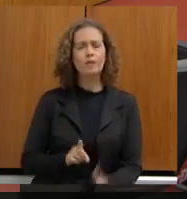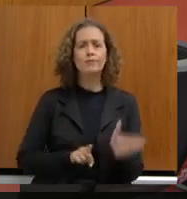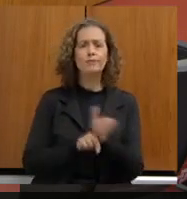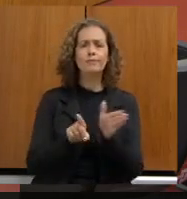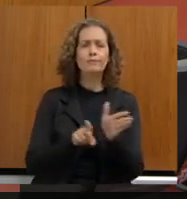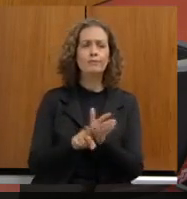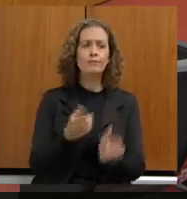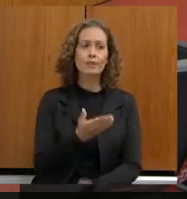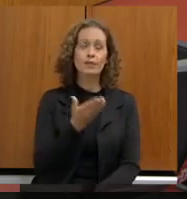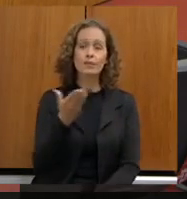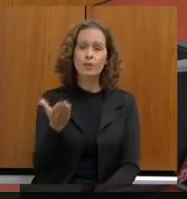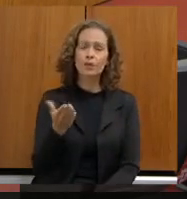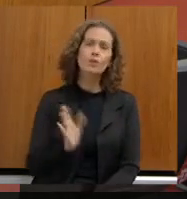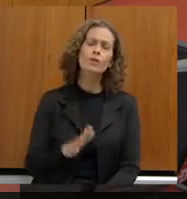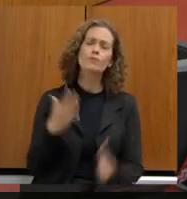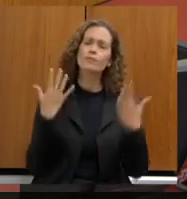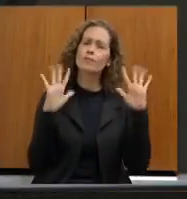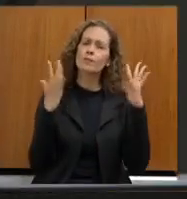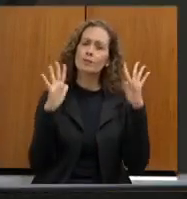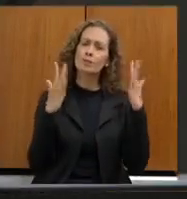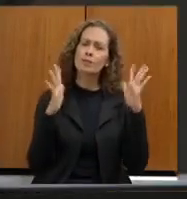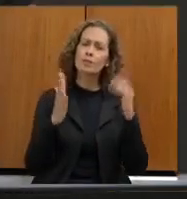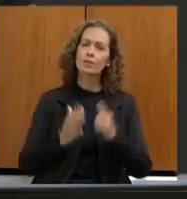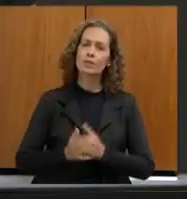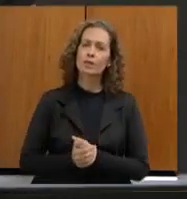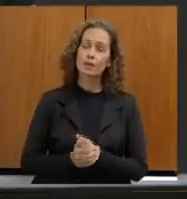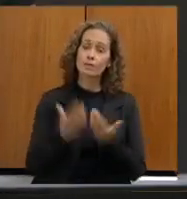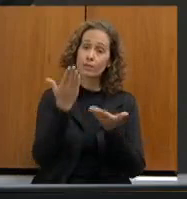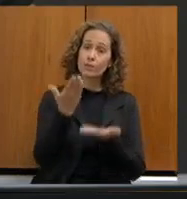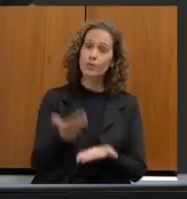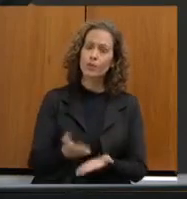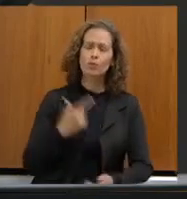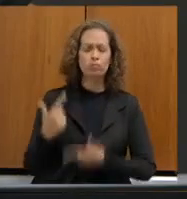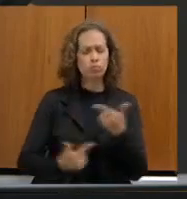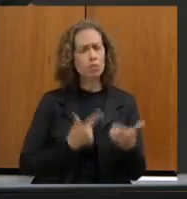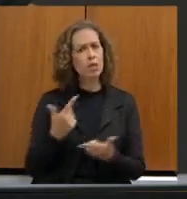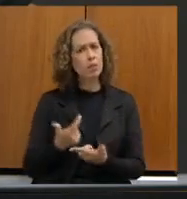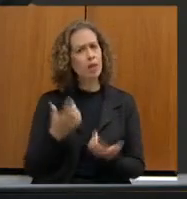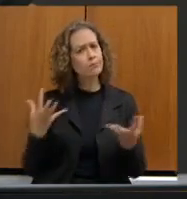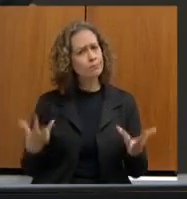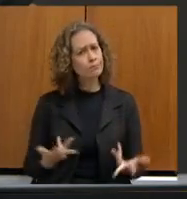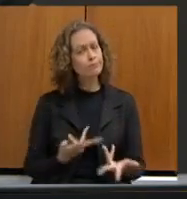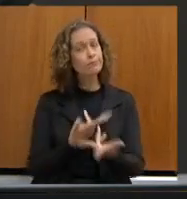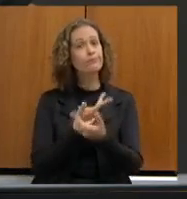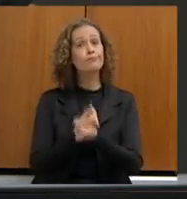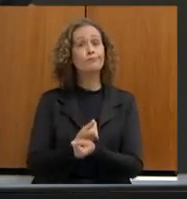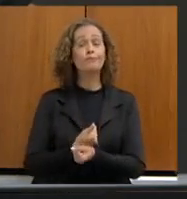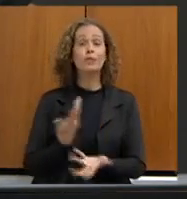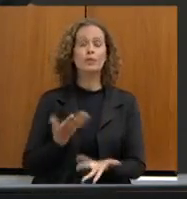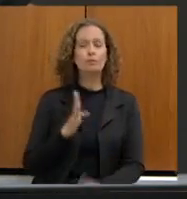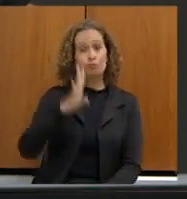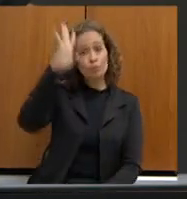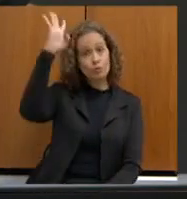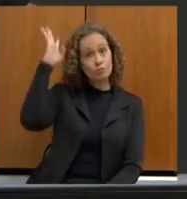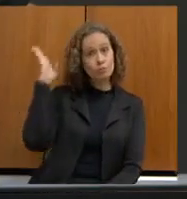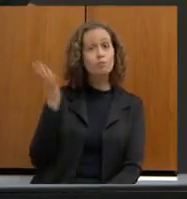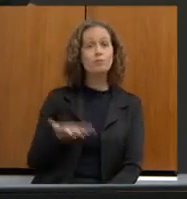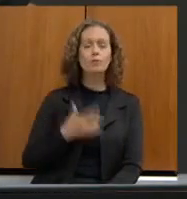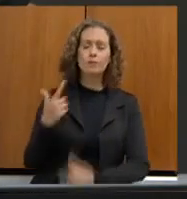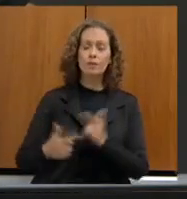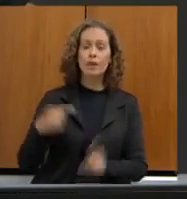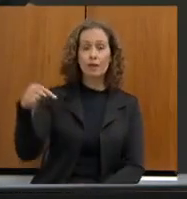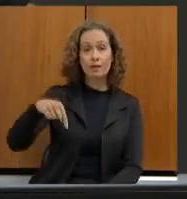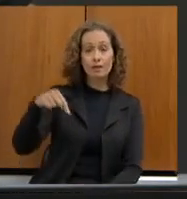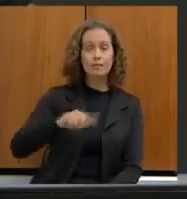a vossa excelência mas só parabenizar na figura do Senhor o excelente trabalho que o nosso corpo de bombeiros desenvolve aqui no